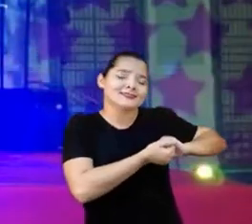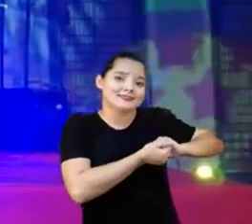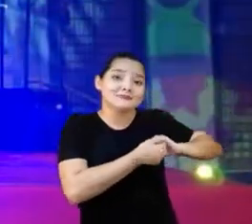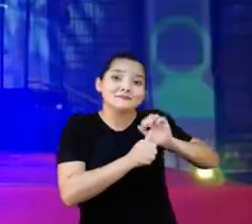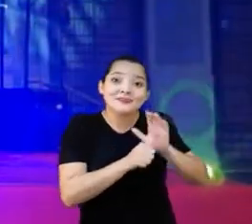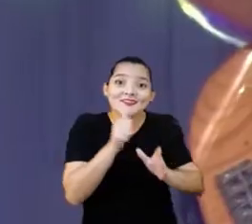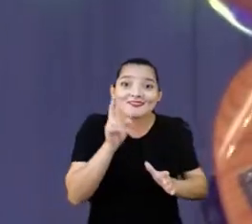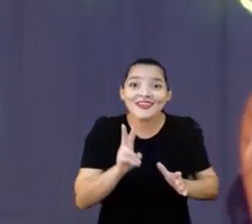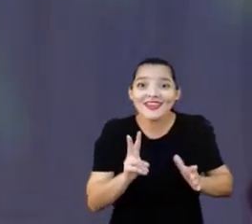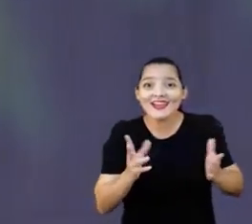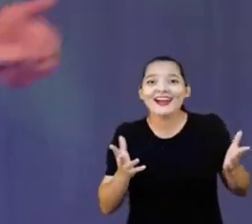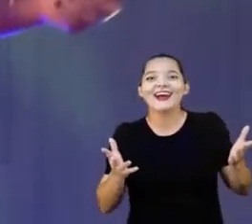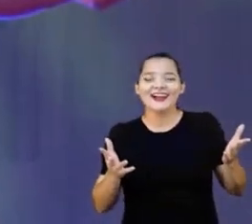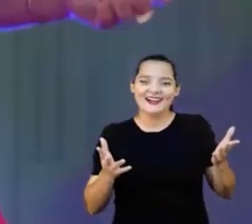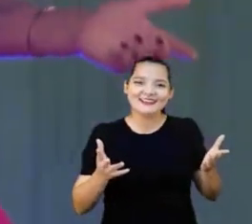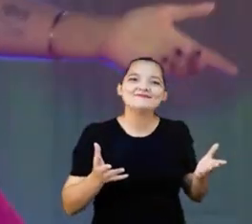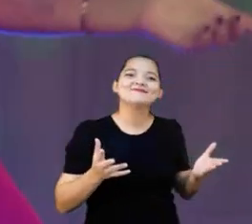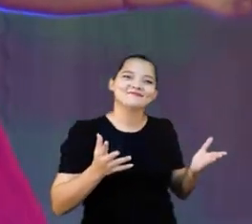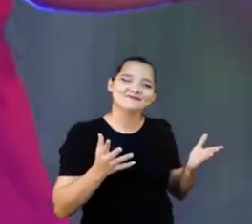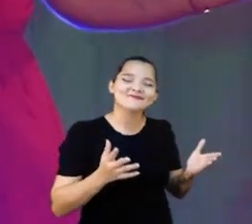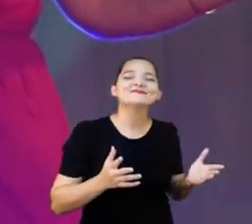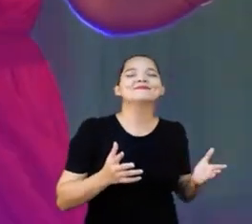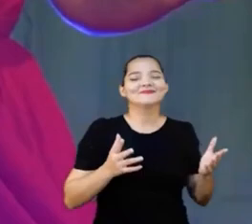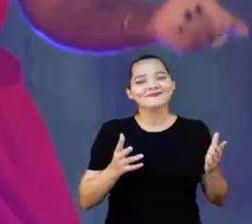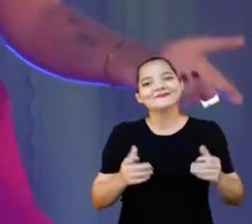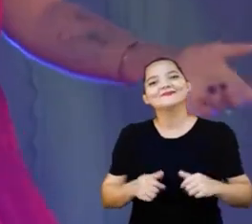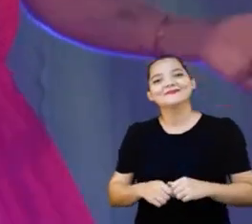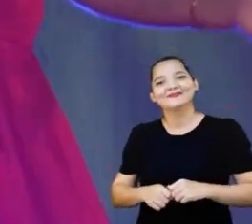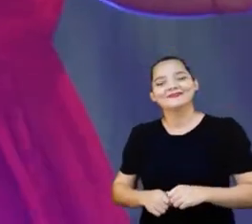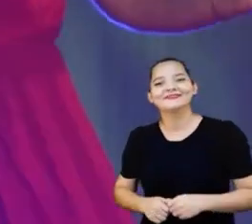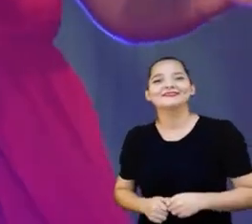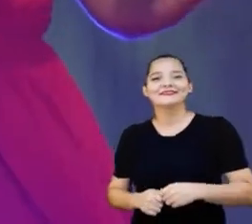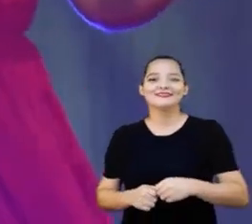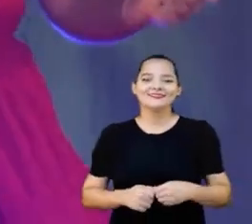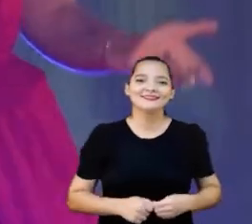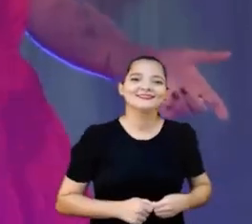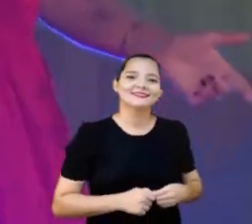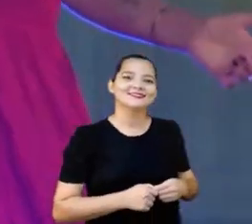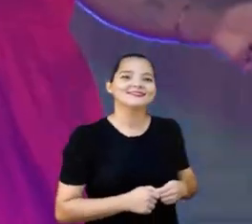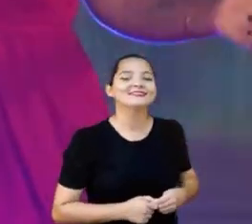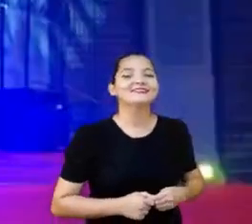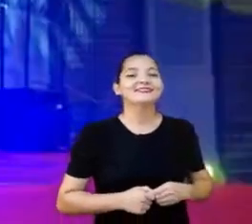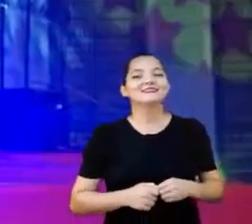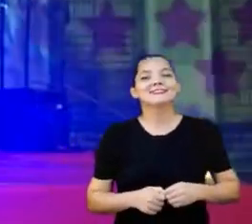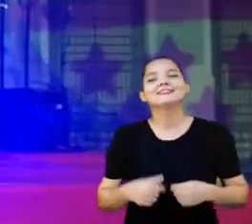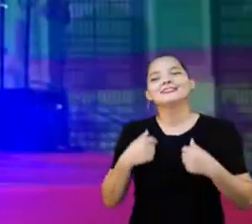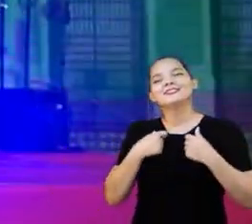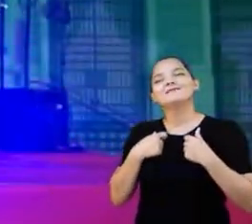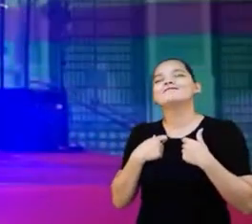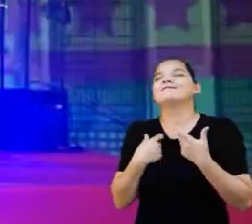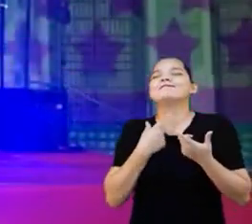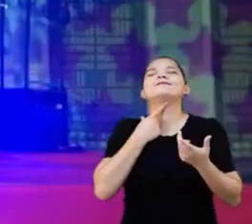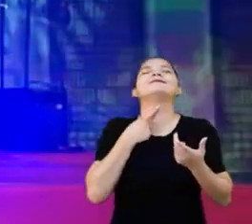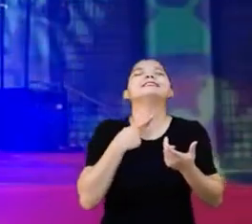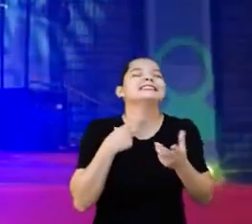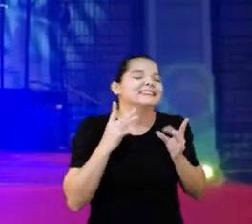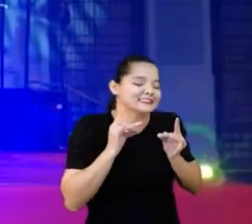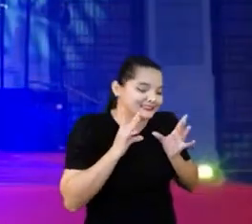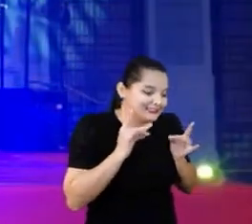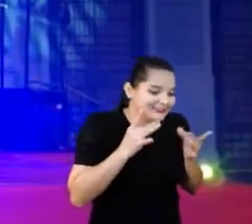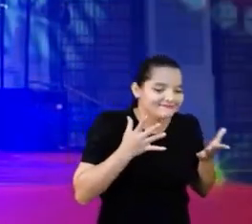mão. Um gole de conhaque, aquele toque em teu cetim,